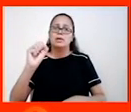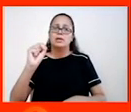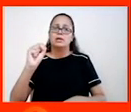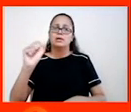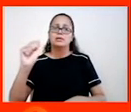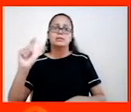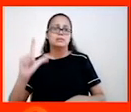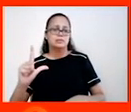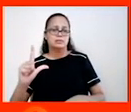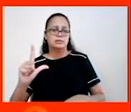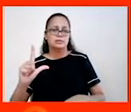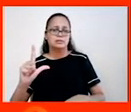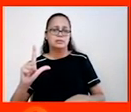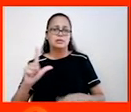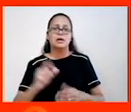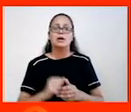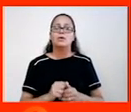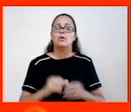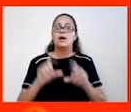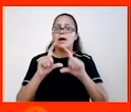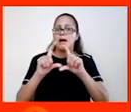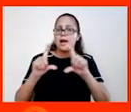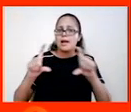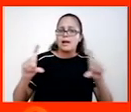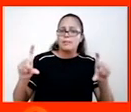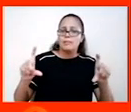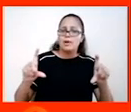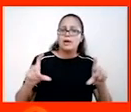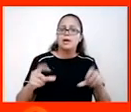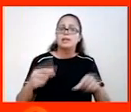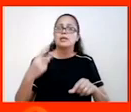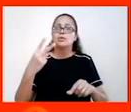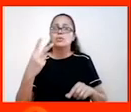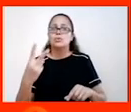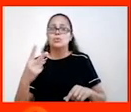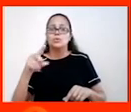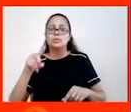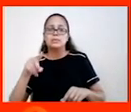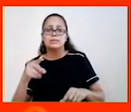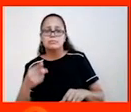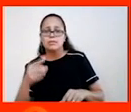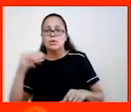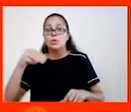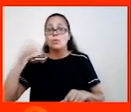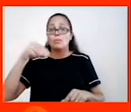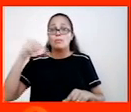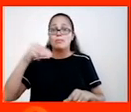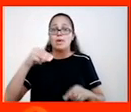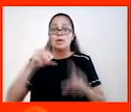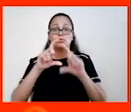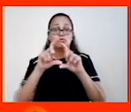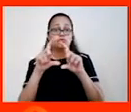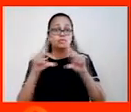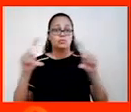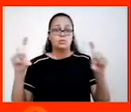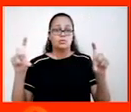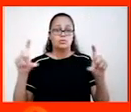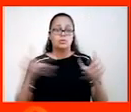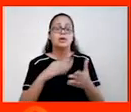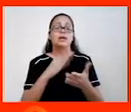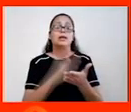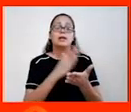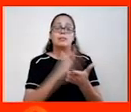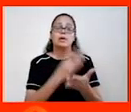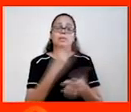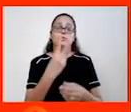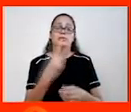camada de sal chega a até 2.000 metros de espessura. Nós temos essa imagem aí na página